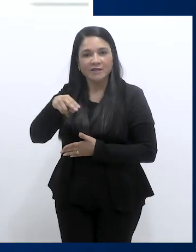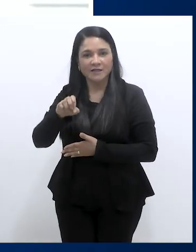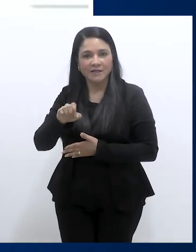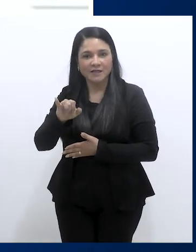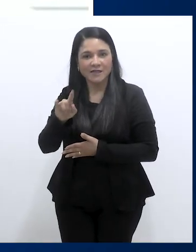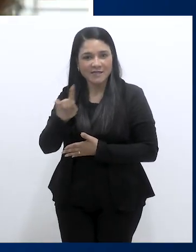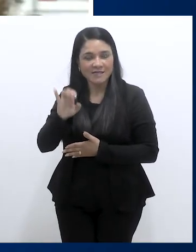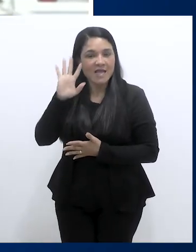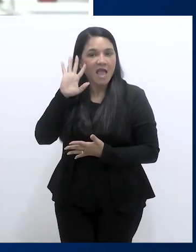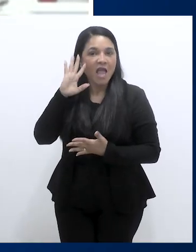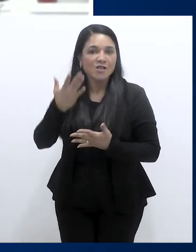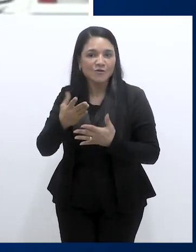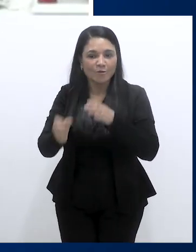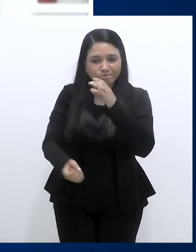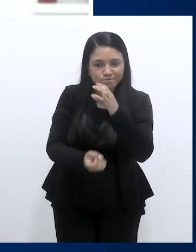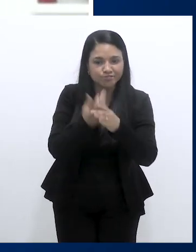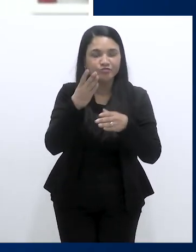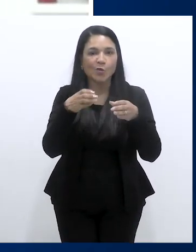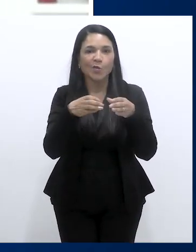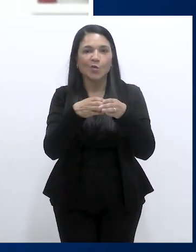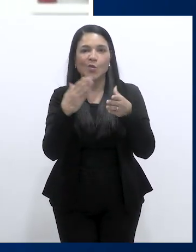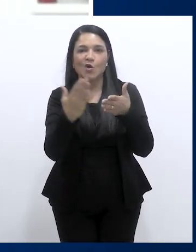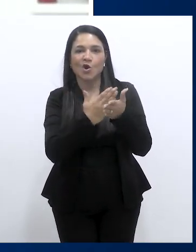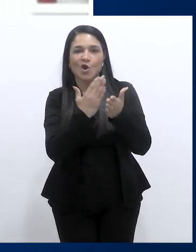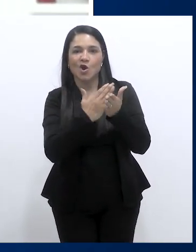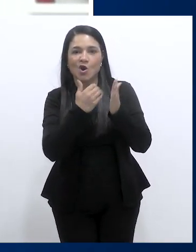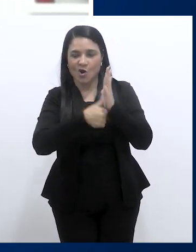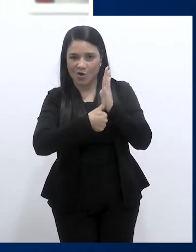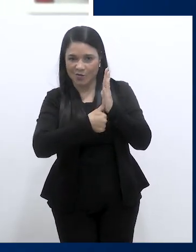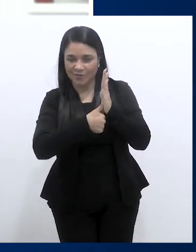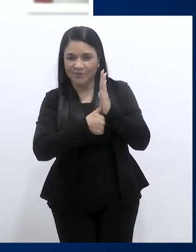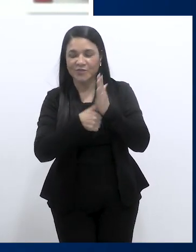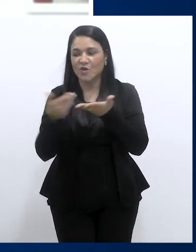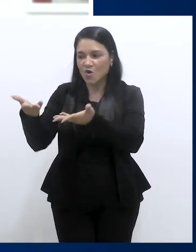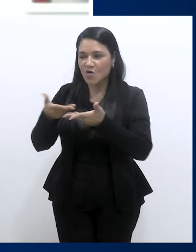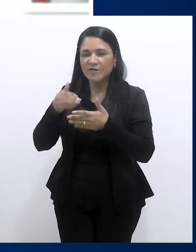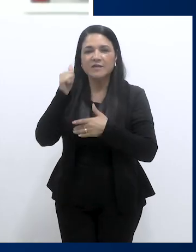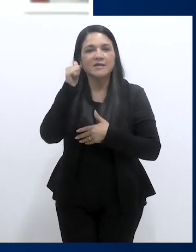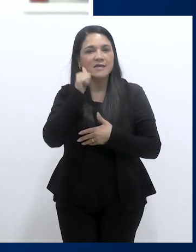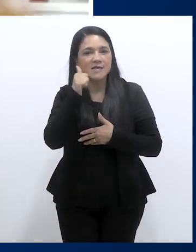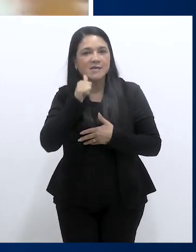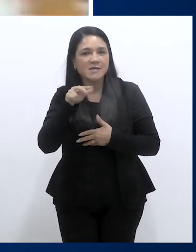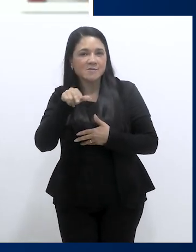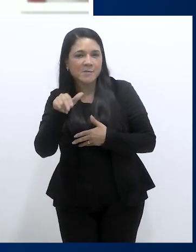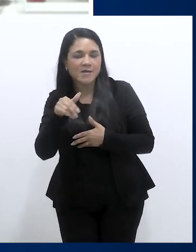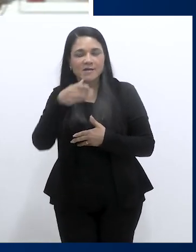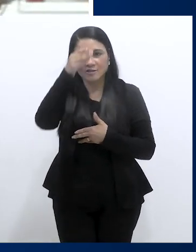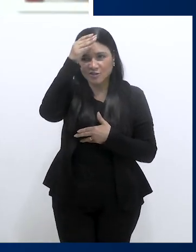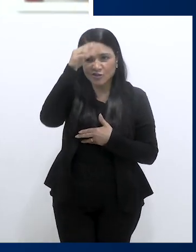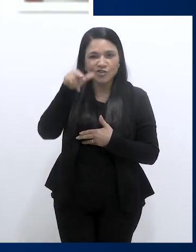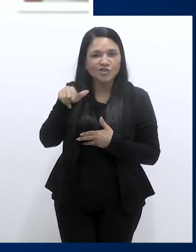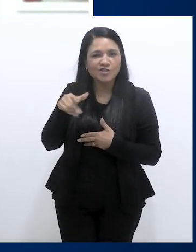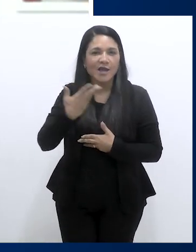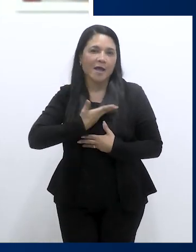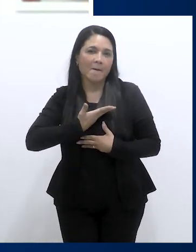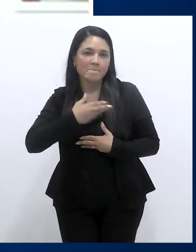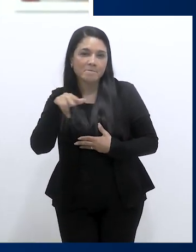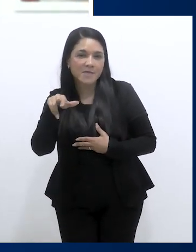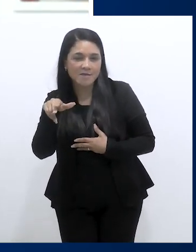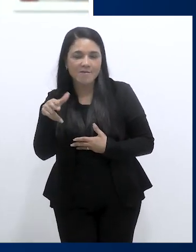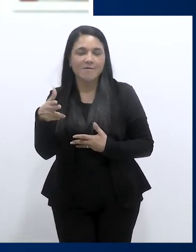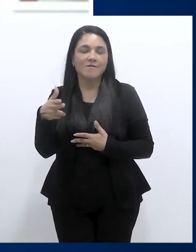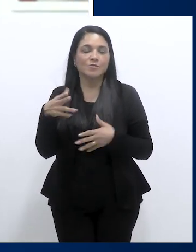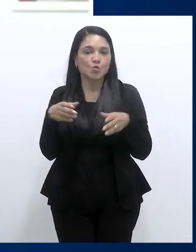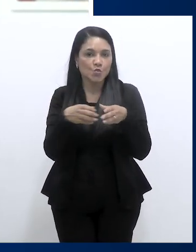o que ela achava que era um clube do livro, convidando as irmãs dela, tia, amigas, e para fazer